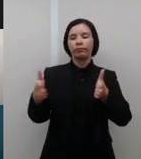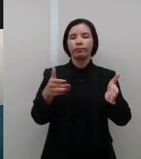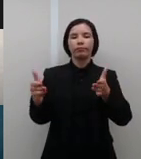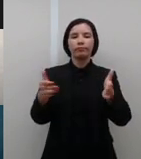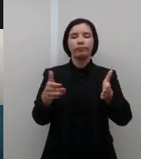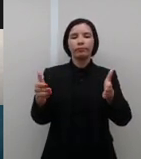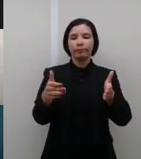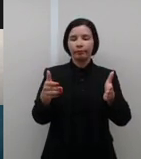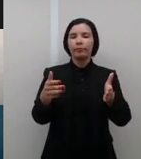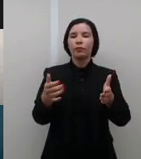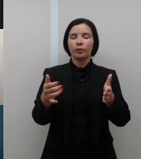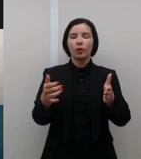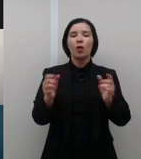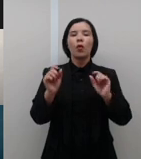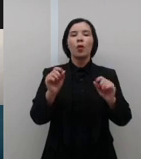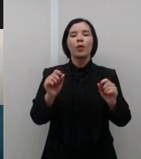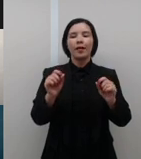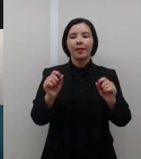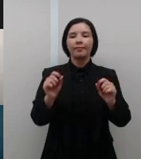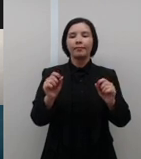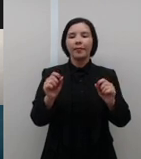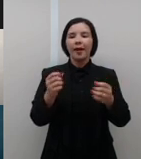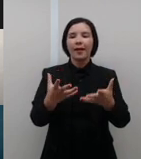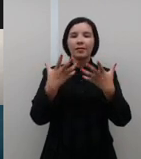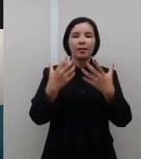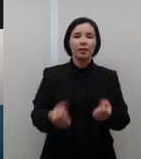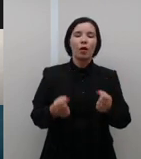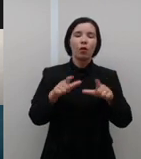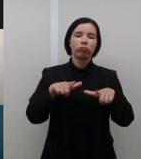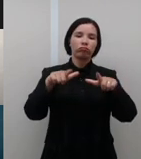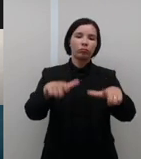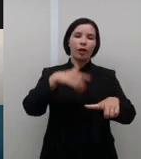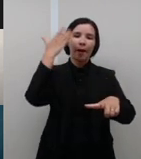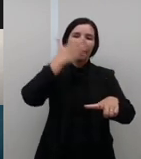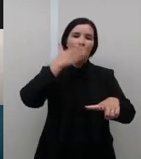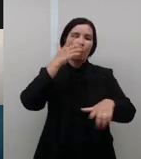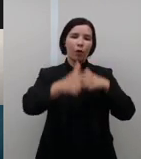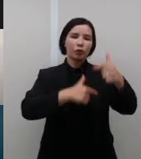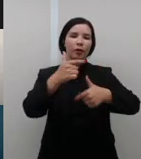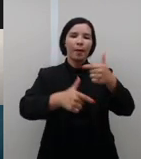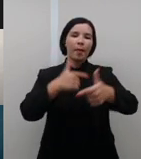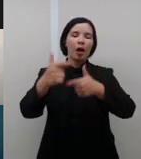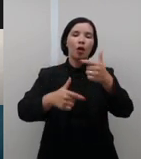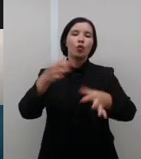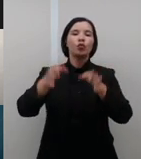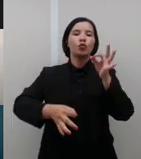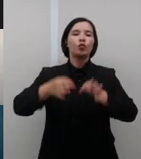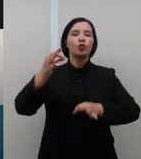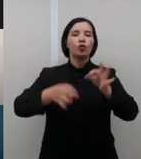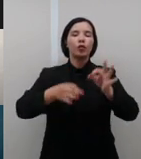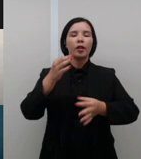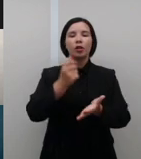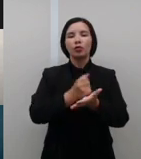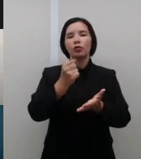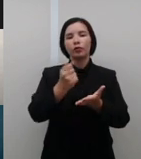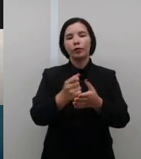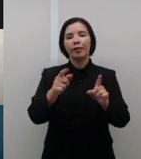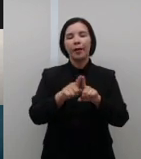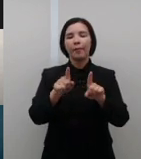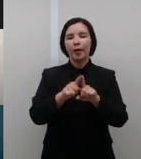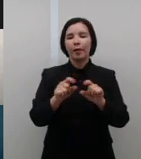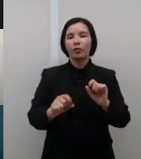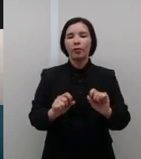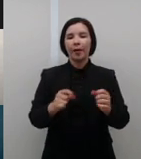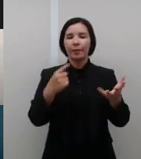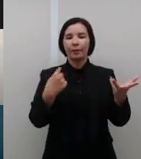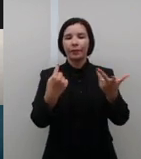temporalmente, aquisição quanto aos títulos relativos às atividades jurídicas e notariais na esteira do que dispõem os itens